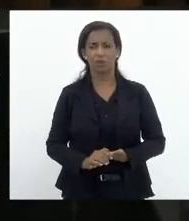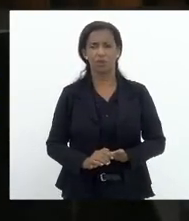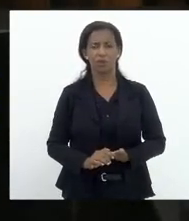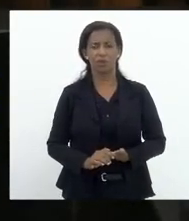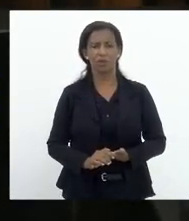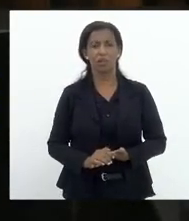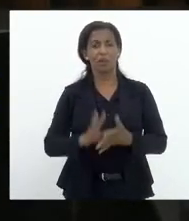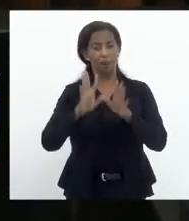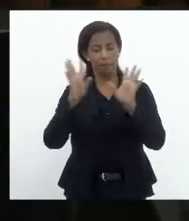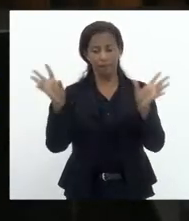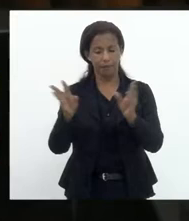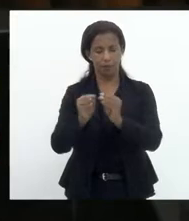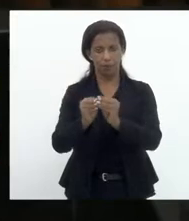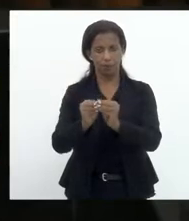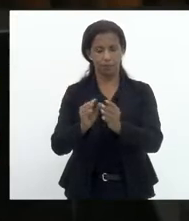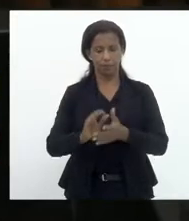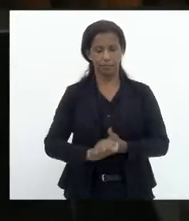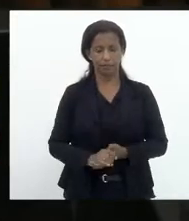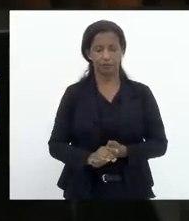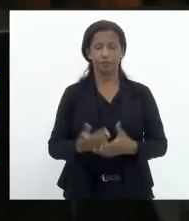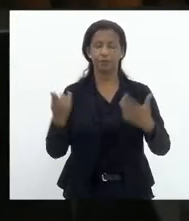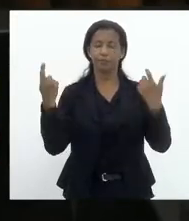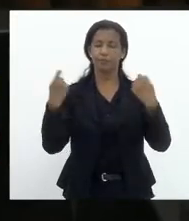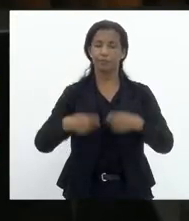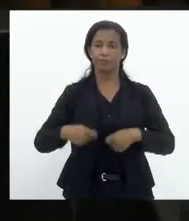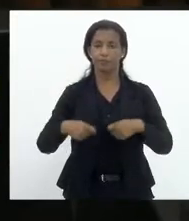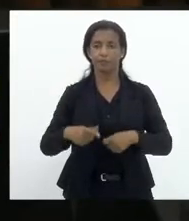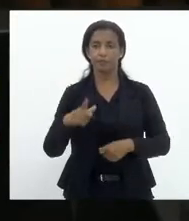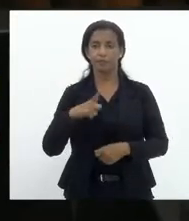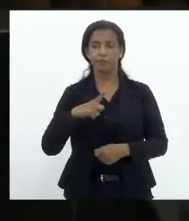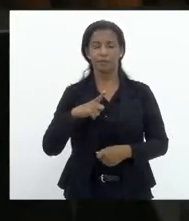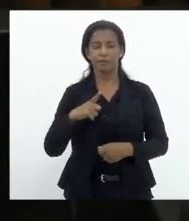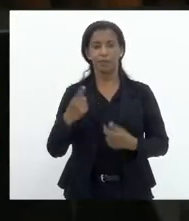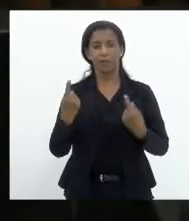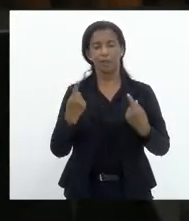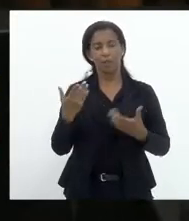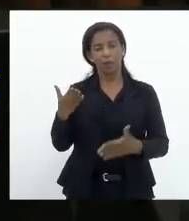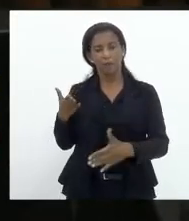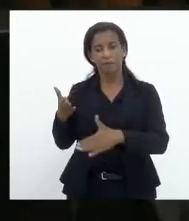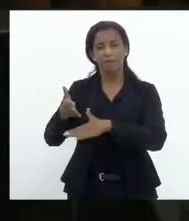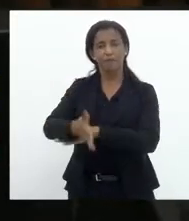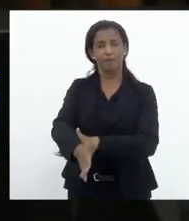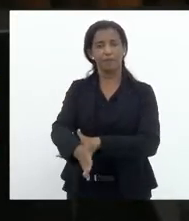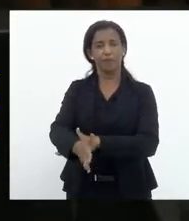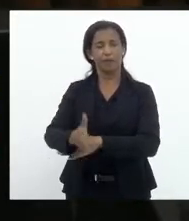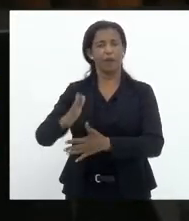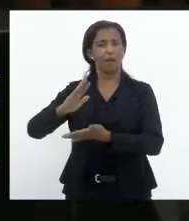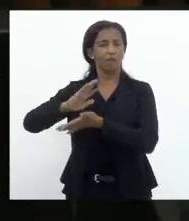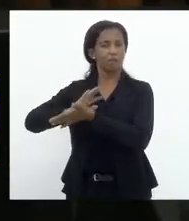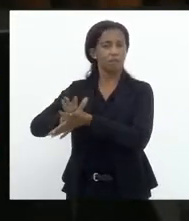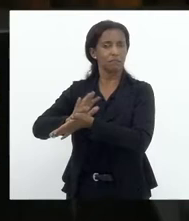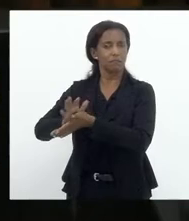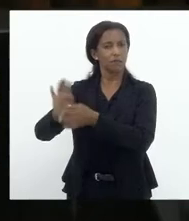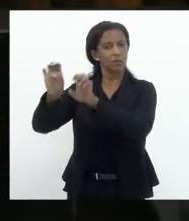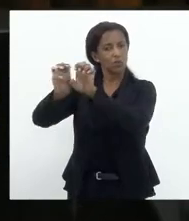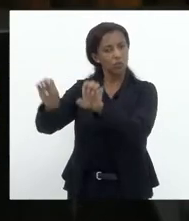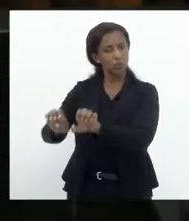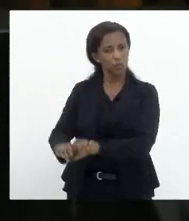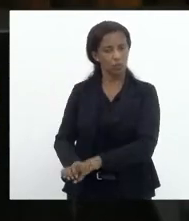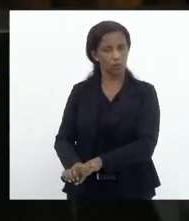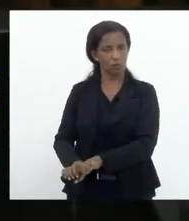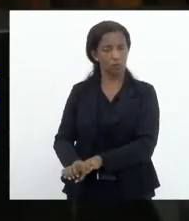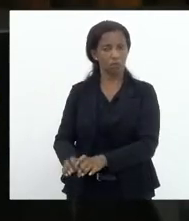e para concluir Presidente é preciso enfrentar o racismo estrutural na nossa sociedade e essa